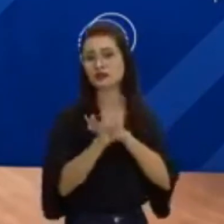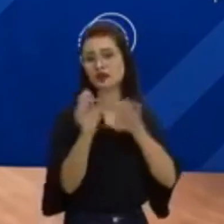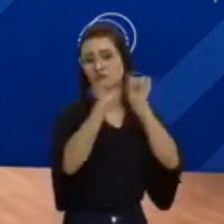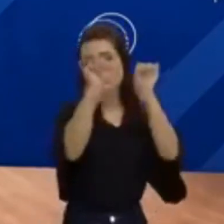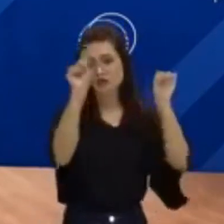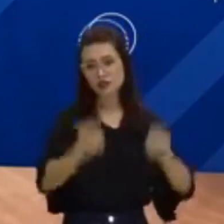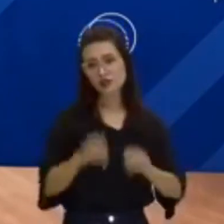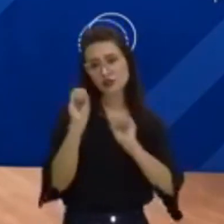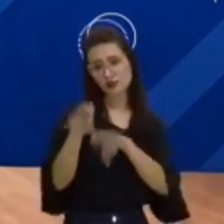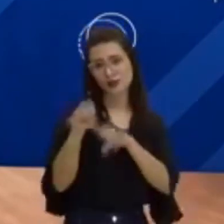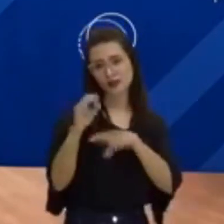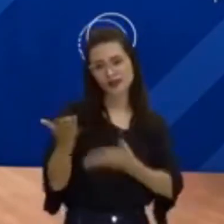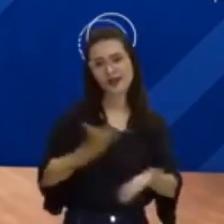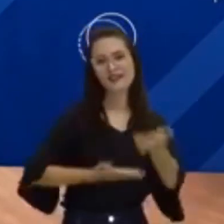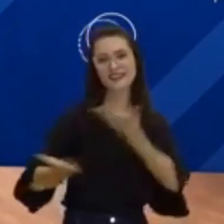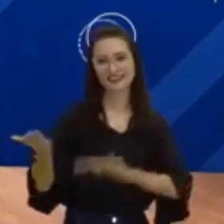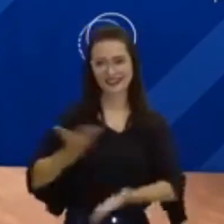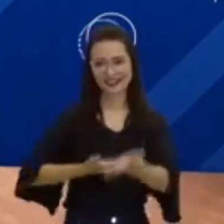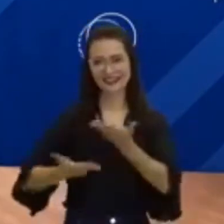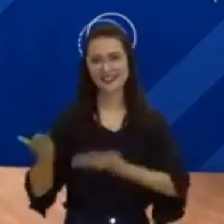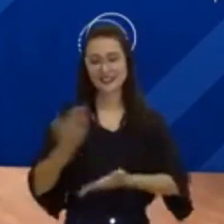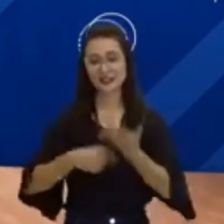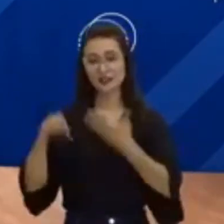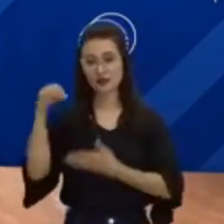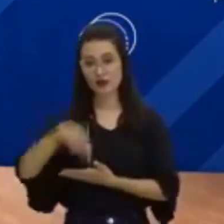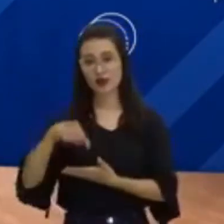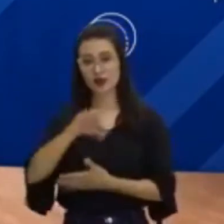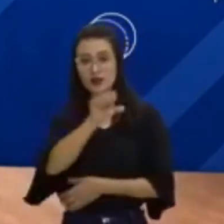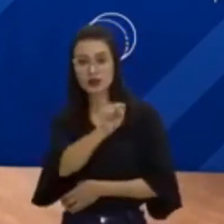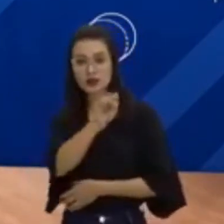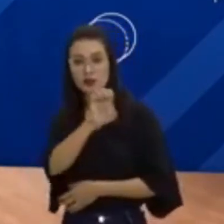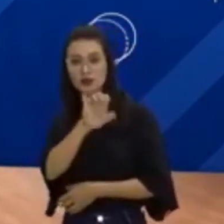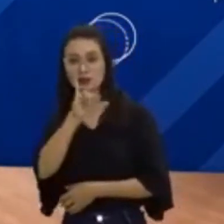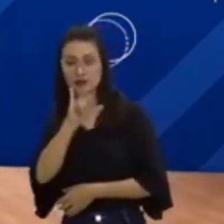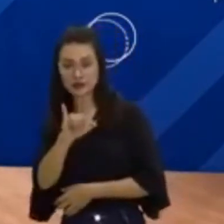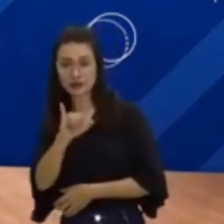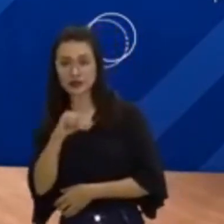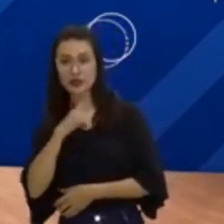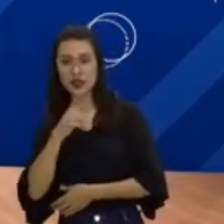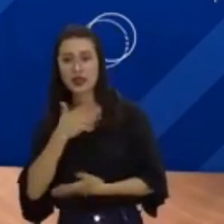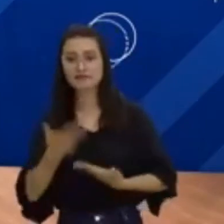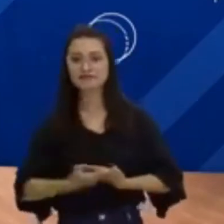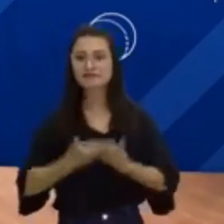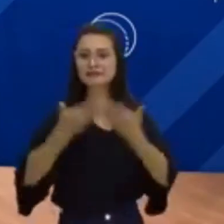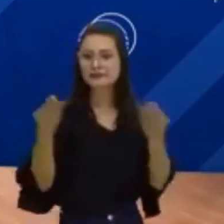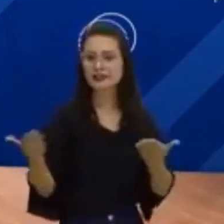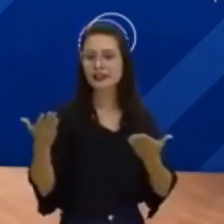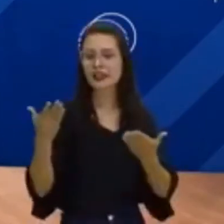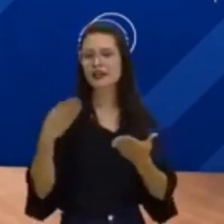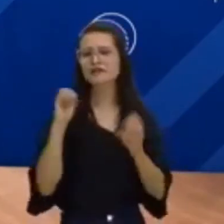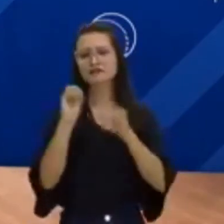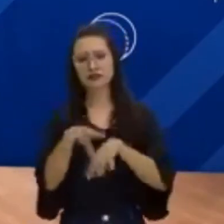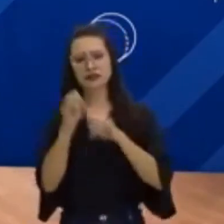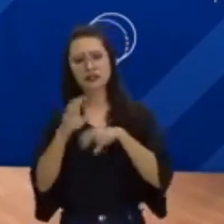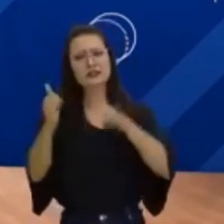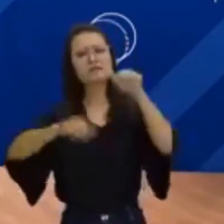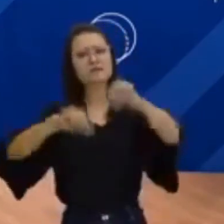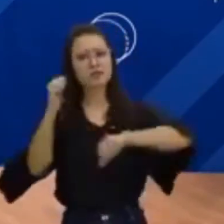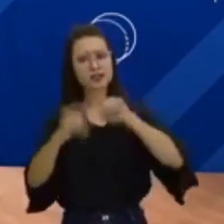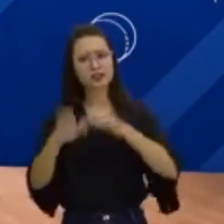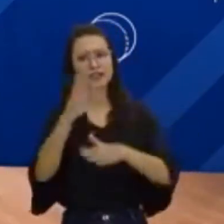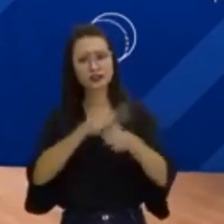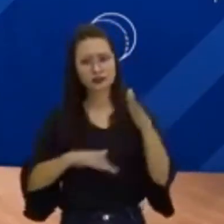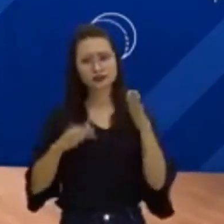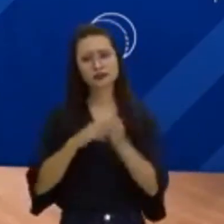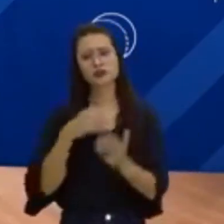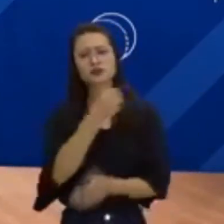Sistema Educacional Interativo. O SEI leva educação pública de qualidade a centenas de alunos espalhados pelo interior do